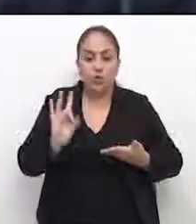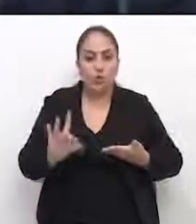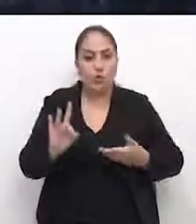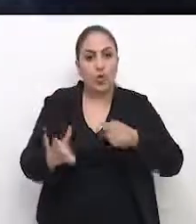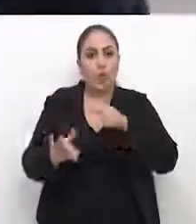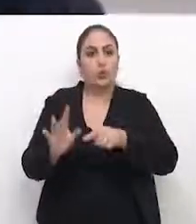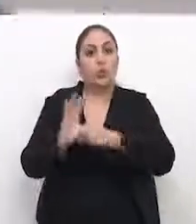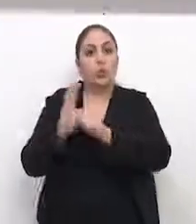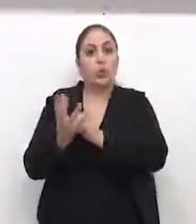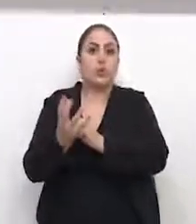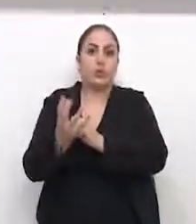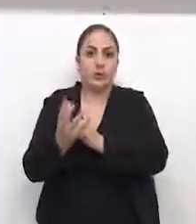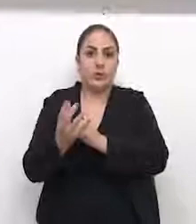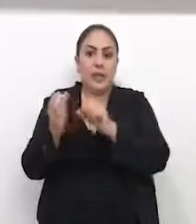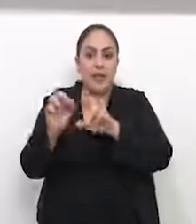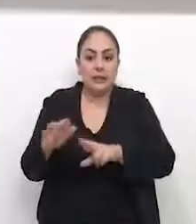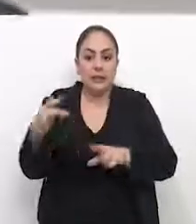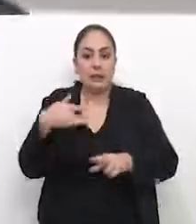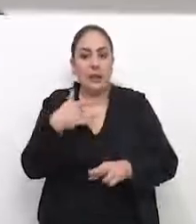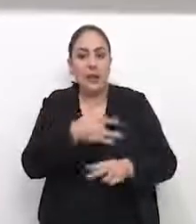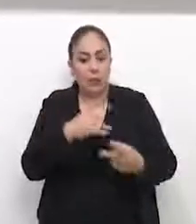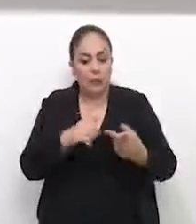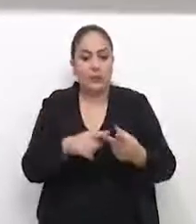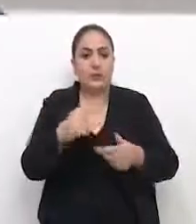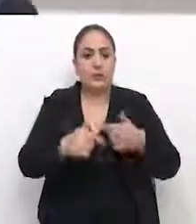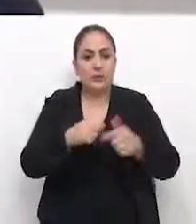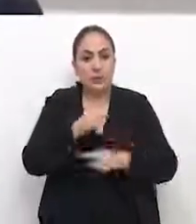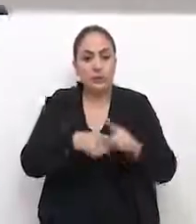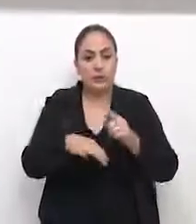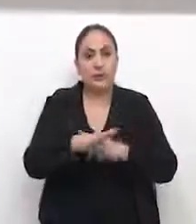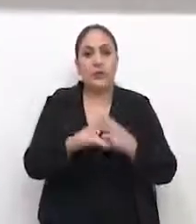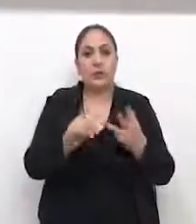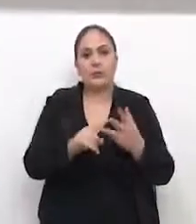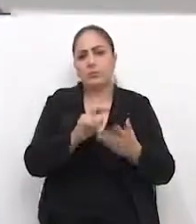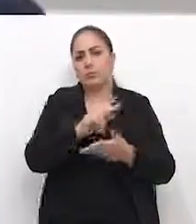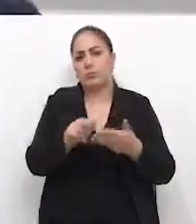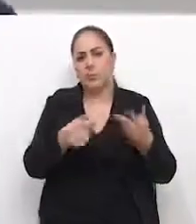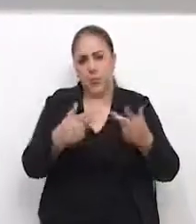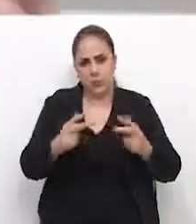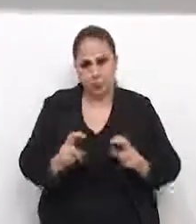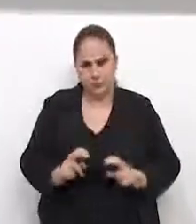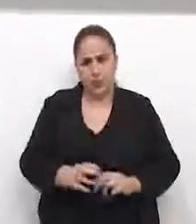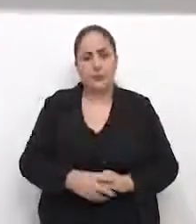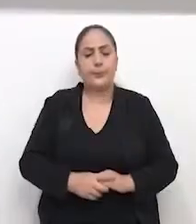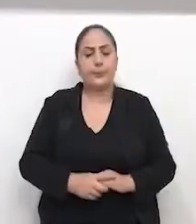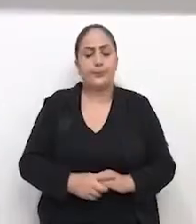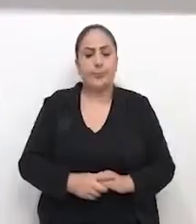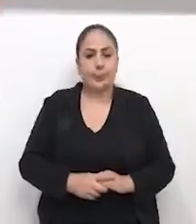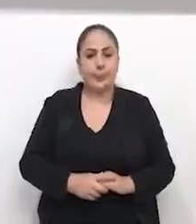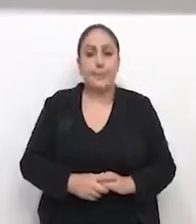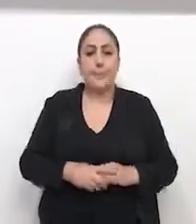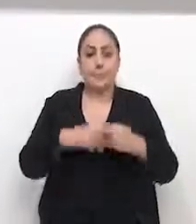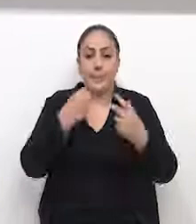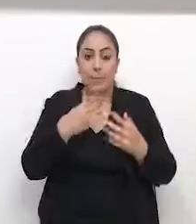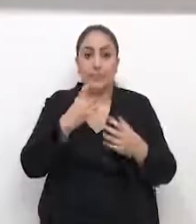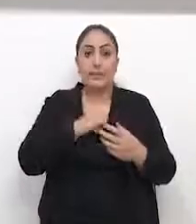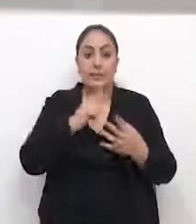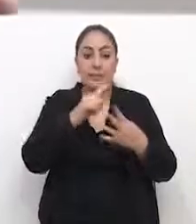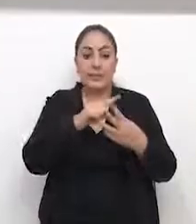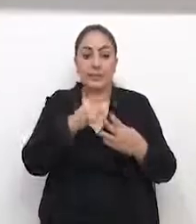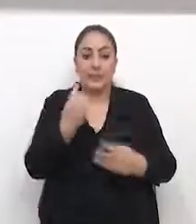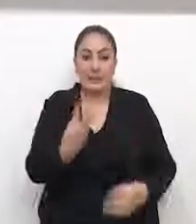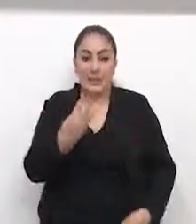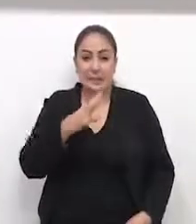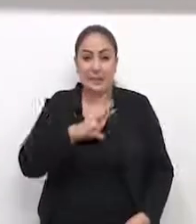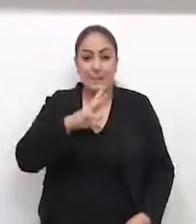ser investido no coronavírus, nas áreas de saúde, assistência social e uma série de questões, né?